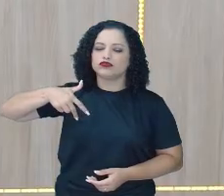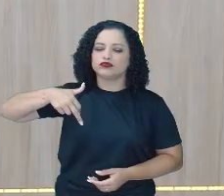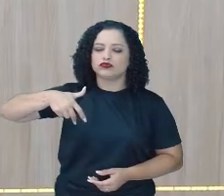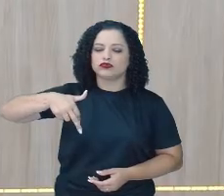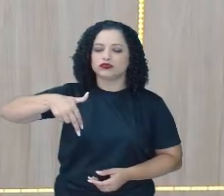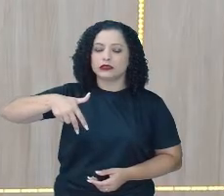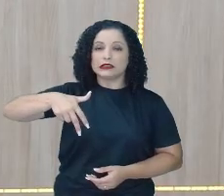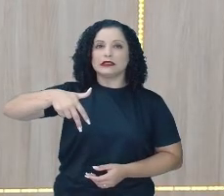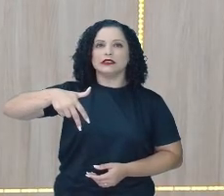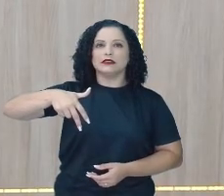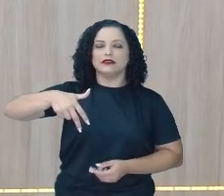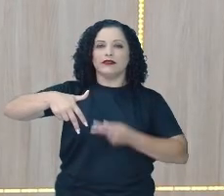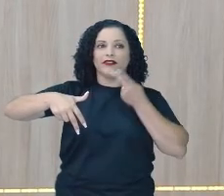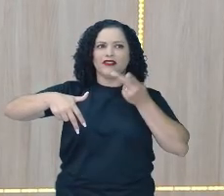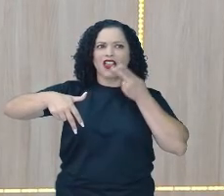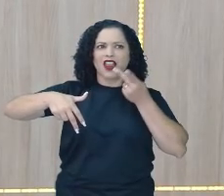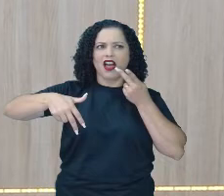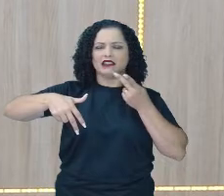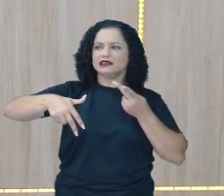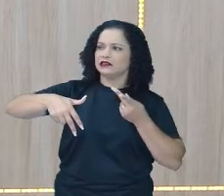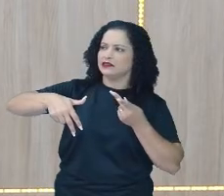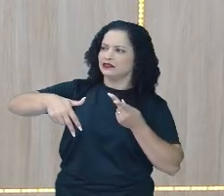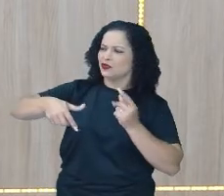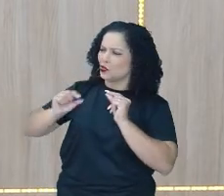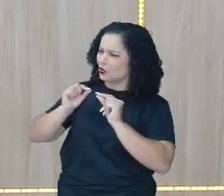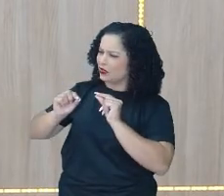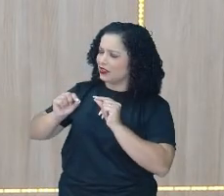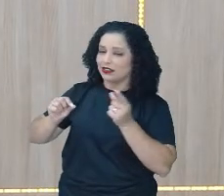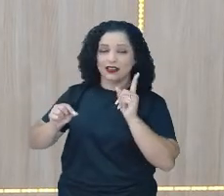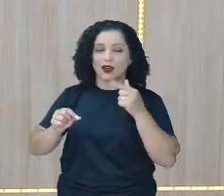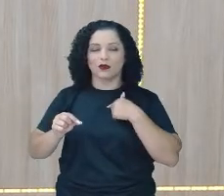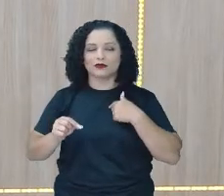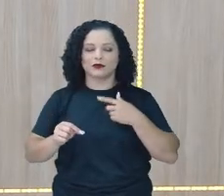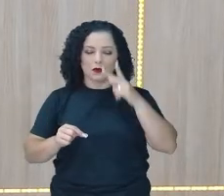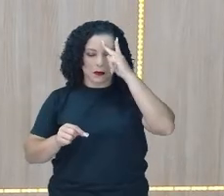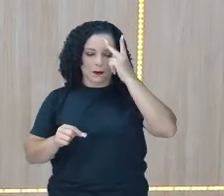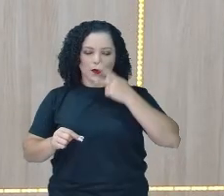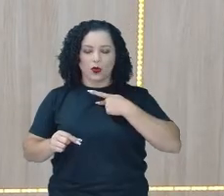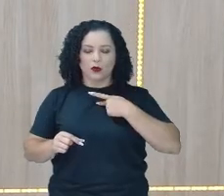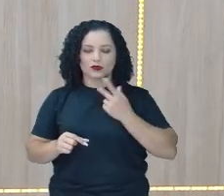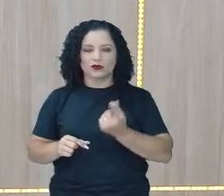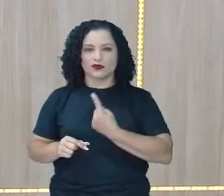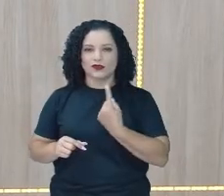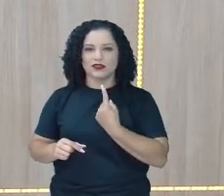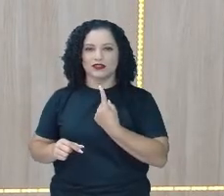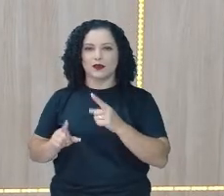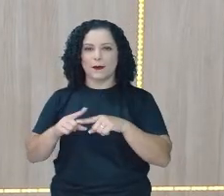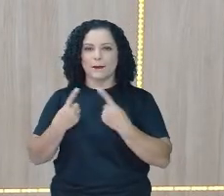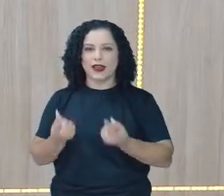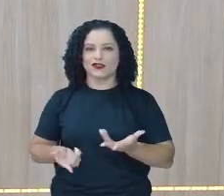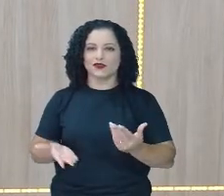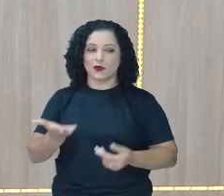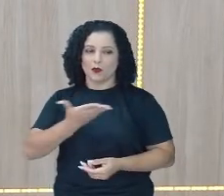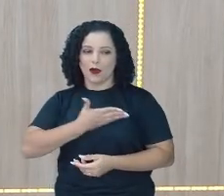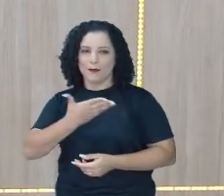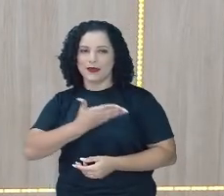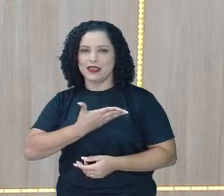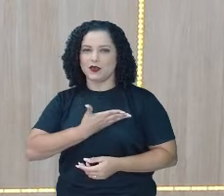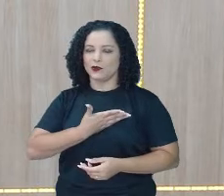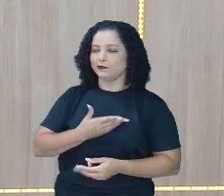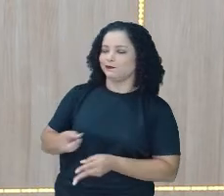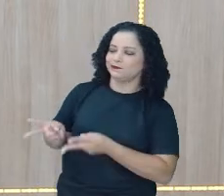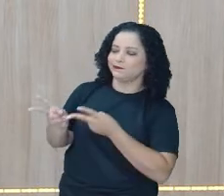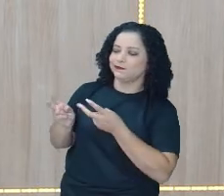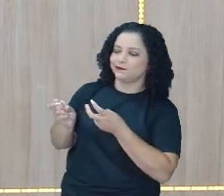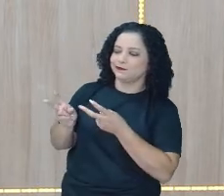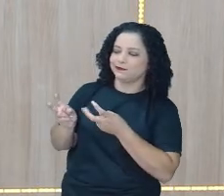comenta alguma coisa. Eita, falasse o quê, rapaz? Ah, não, pensei em voz alta. Mas se for na frente do seu amigo, ele te conhece. Ele sabe a pessoa que você